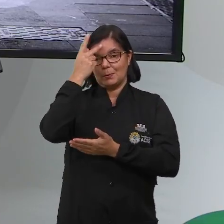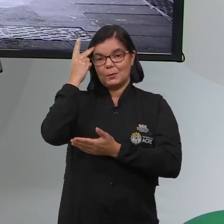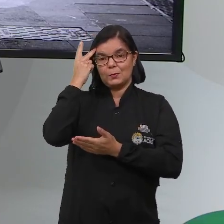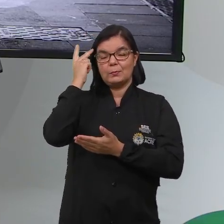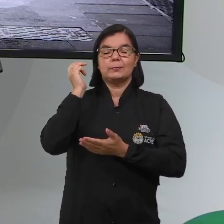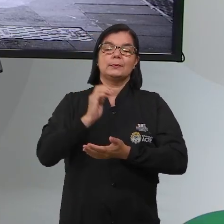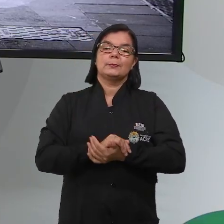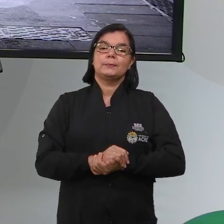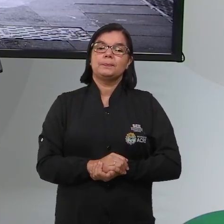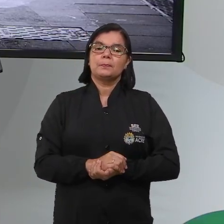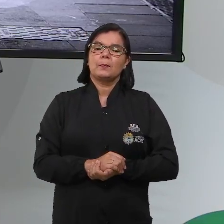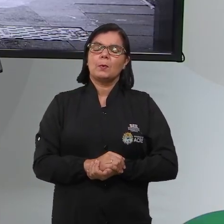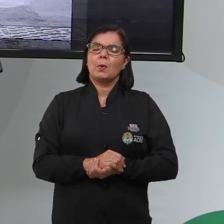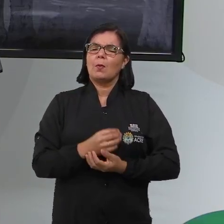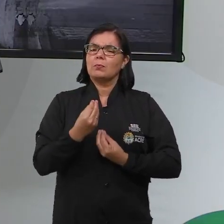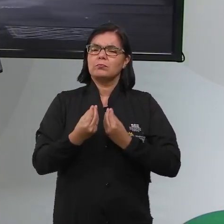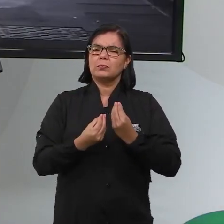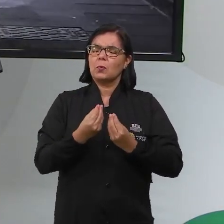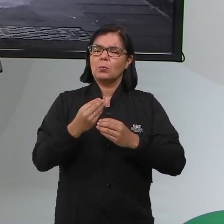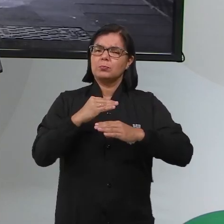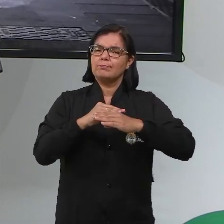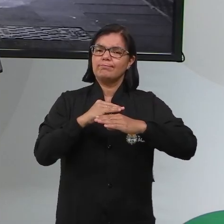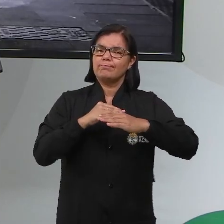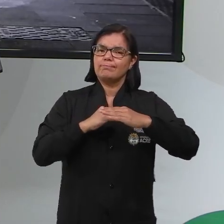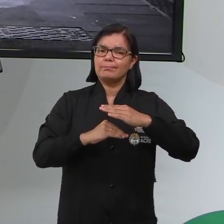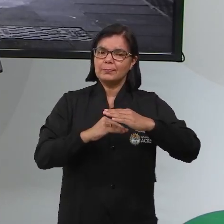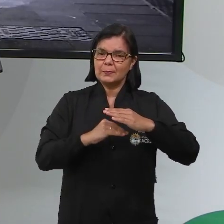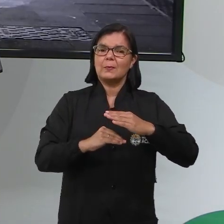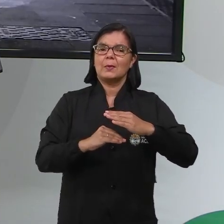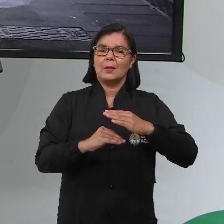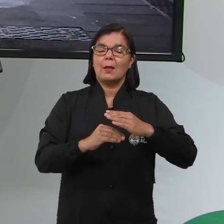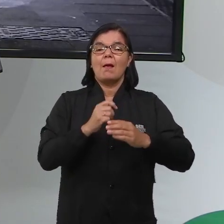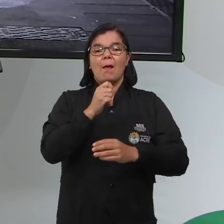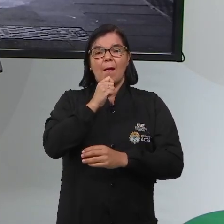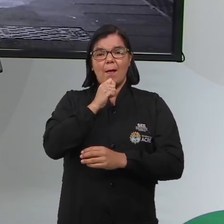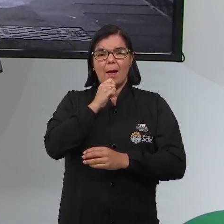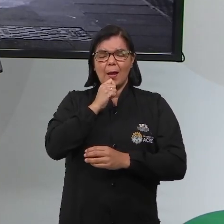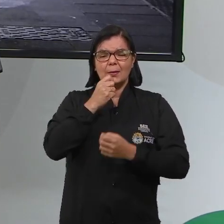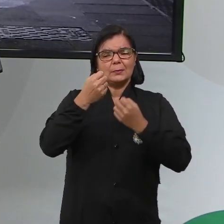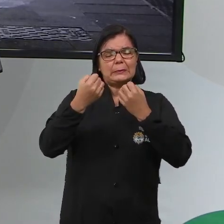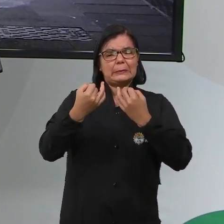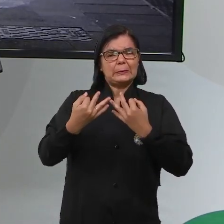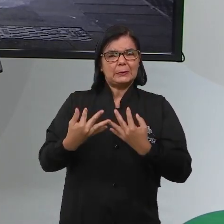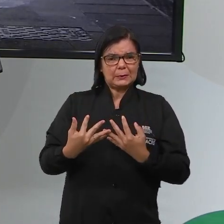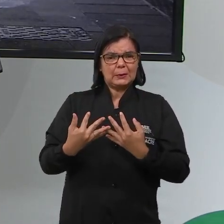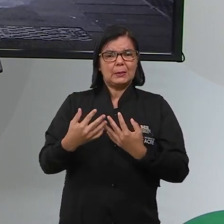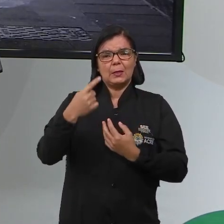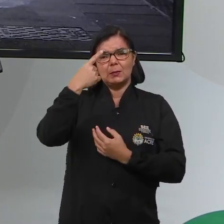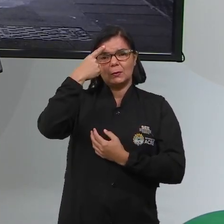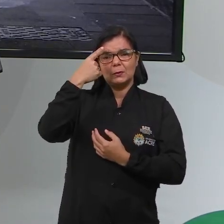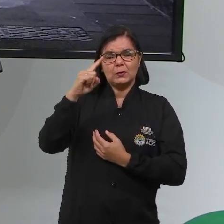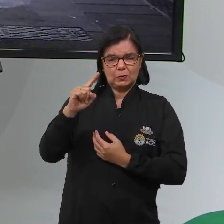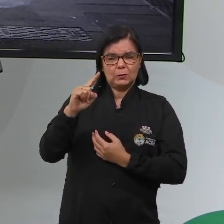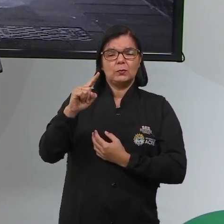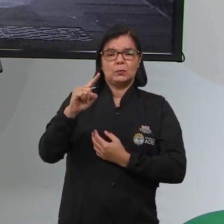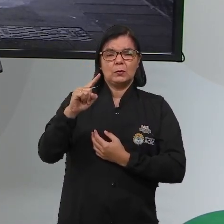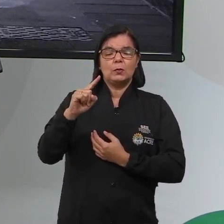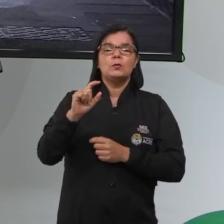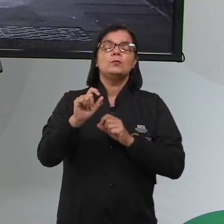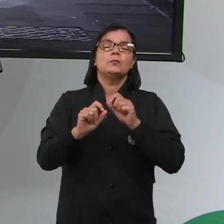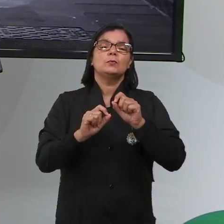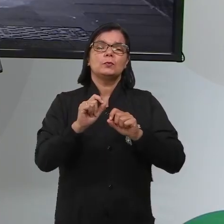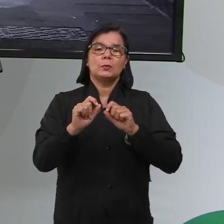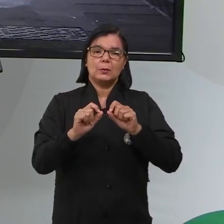pessoas. Mas em que sentido a desigualdade social, ela se articula com a ideia e com a